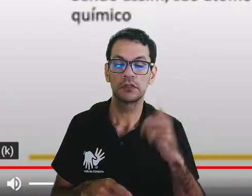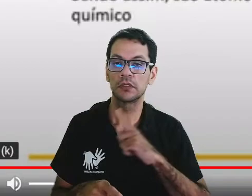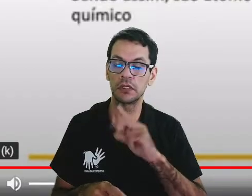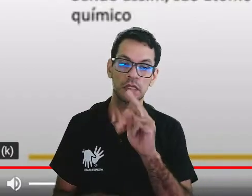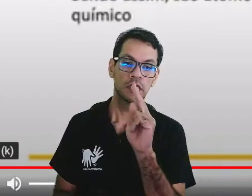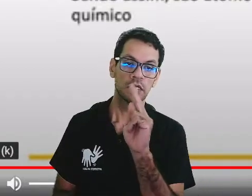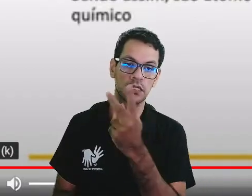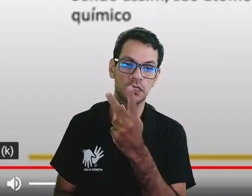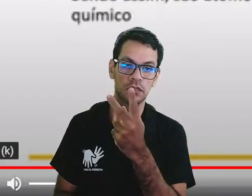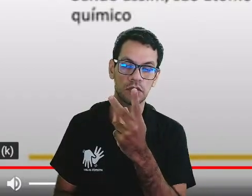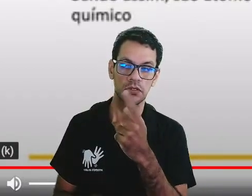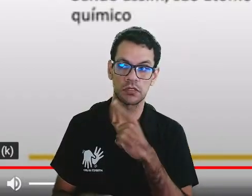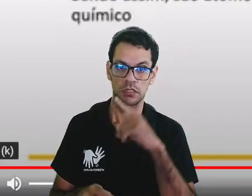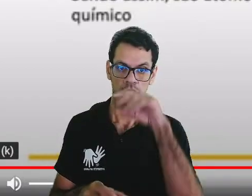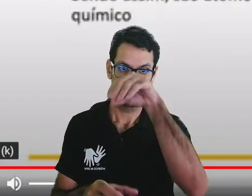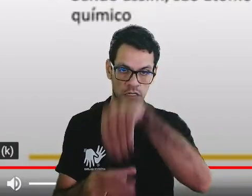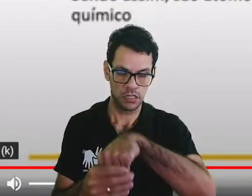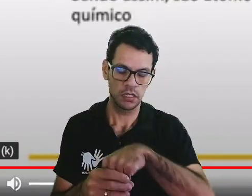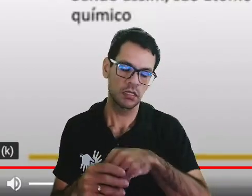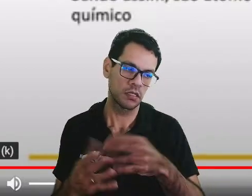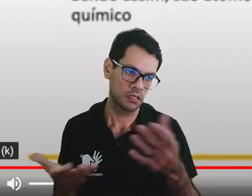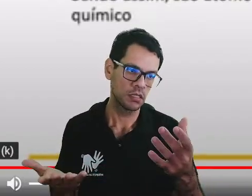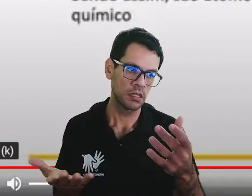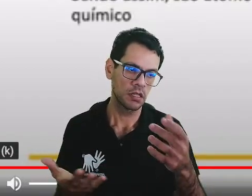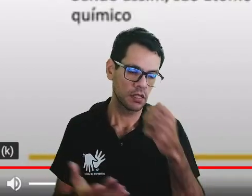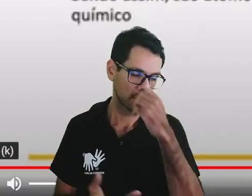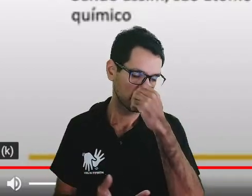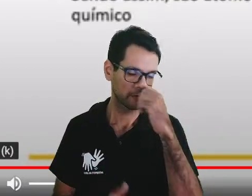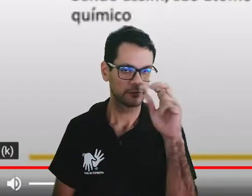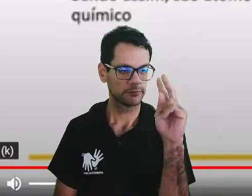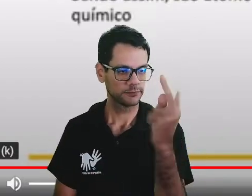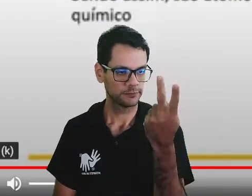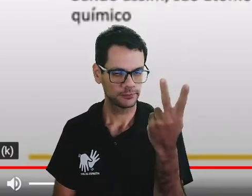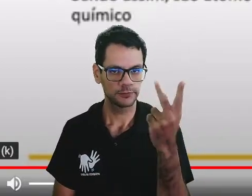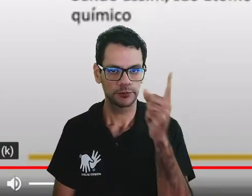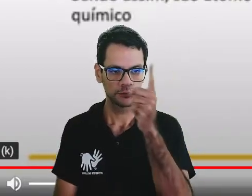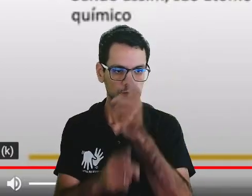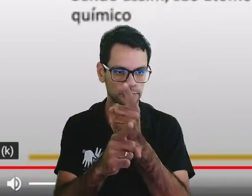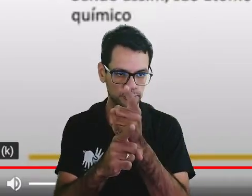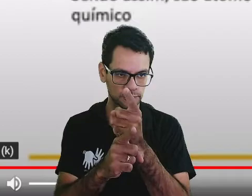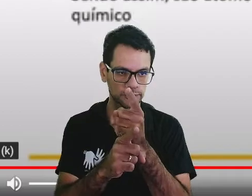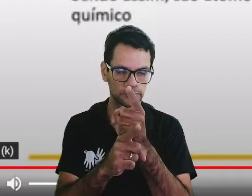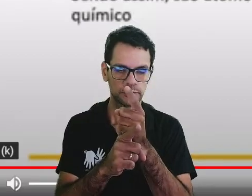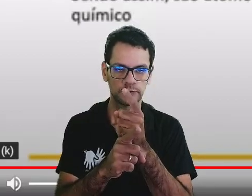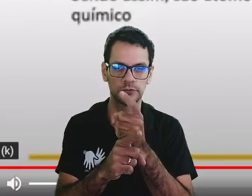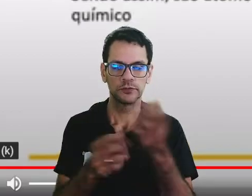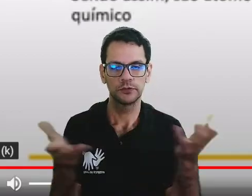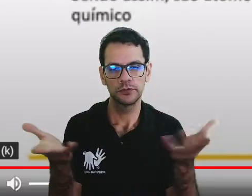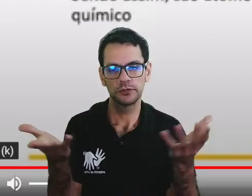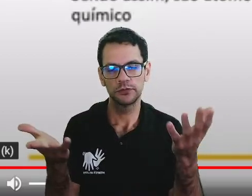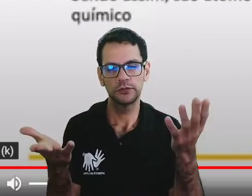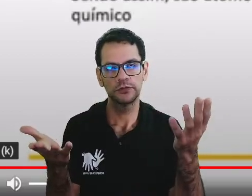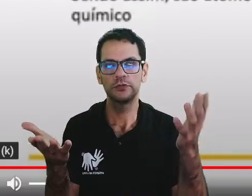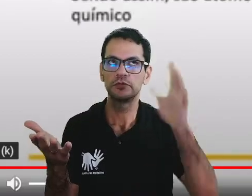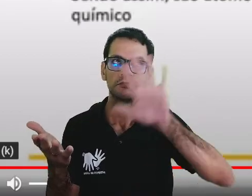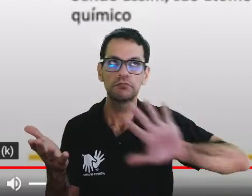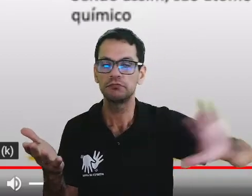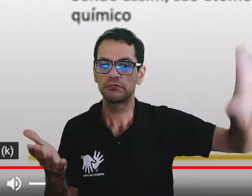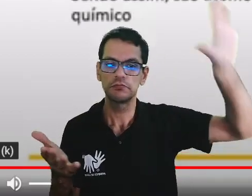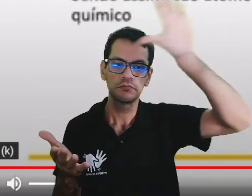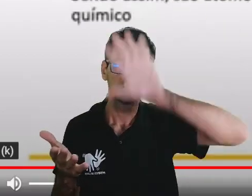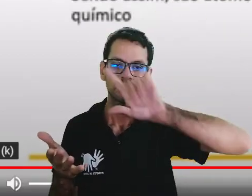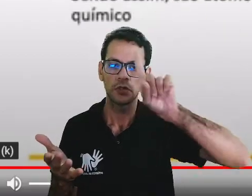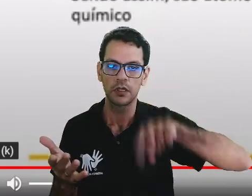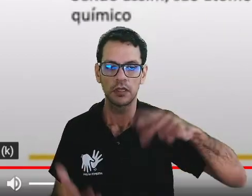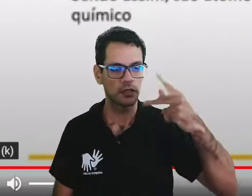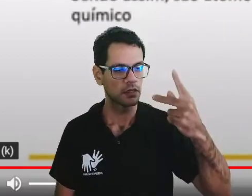que tem em maior abundância. Então, no caso, o hidrogênio que a gente encontra mais facilmente na natureza é o